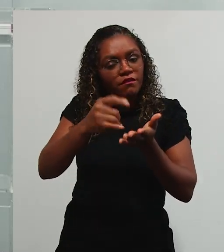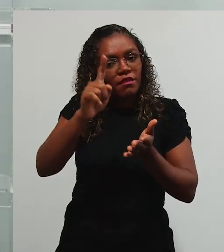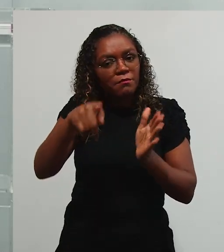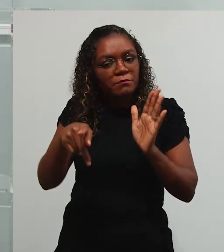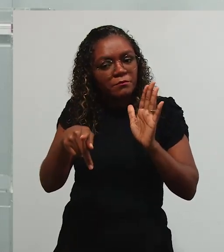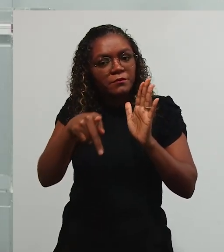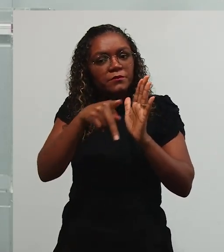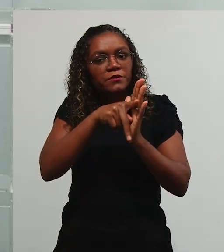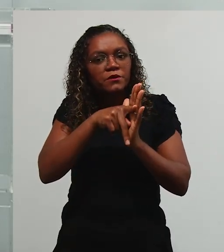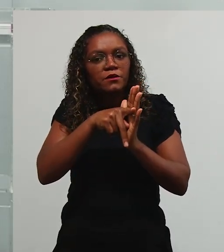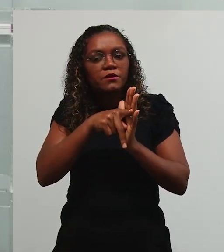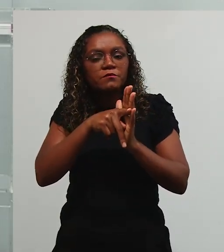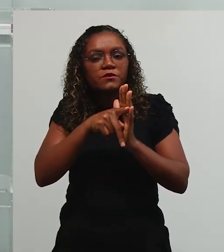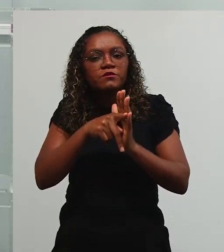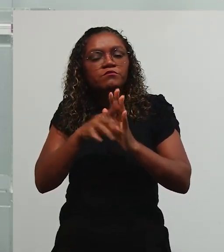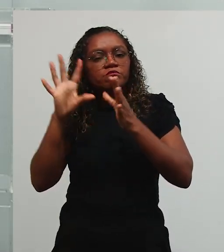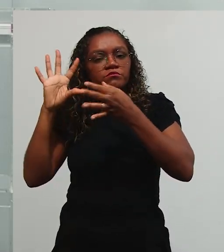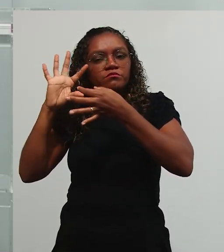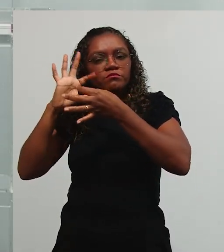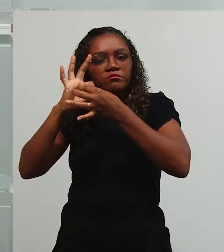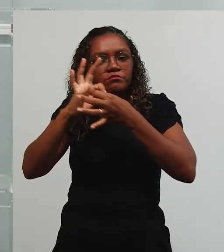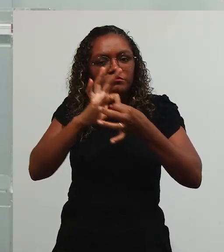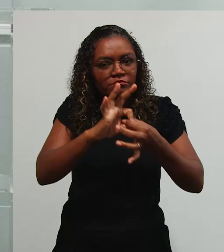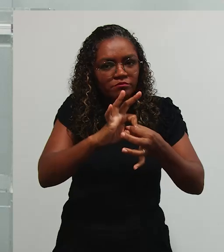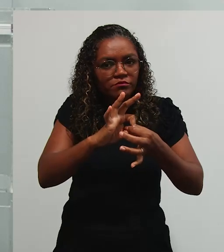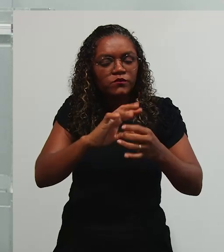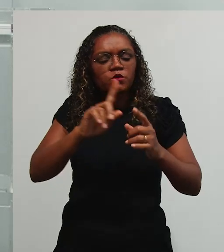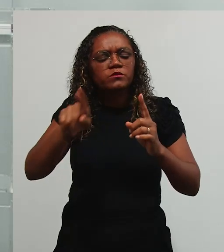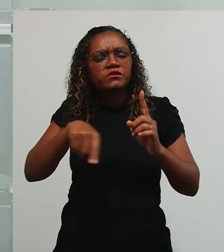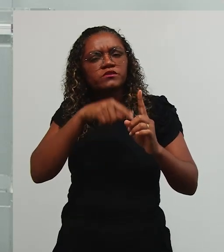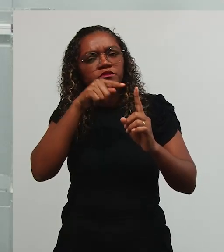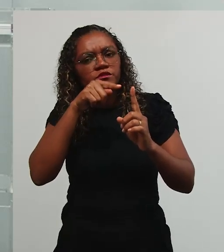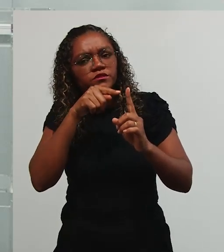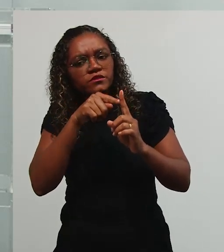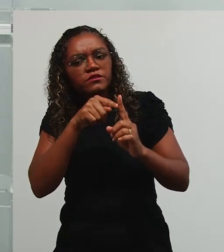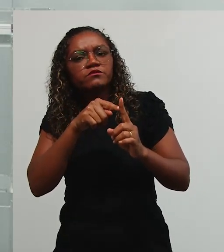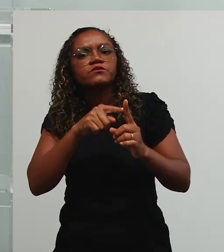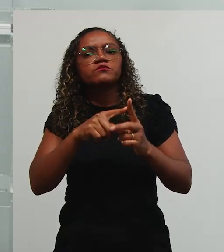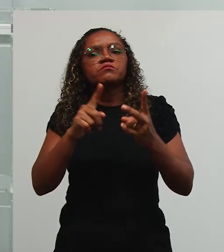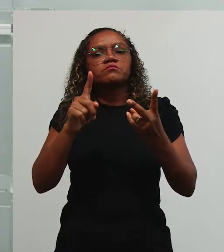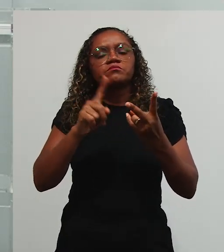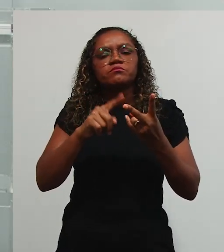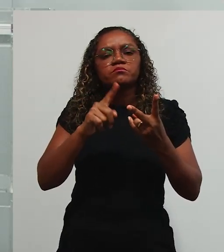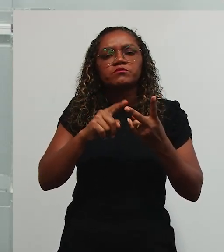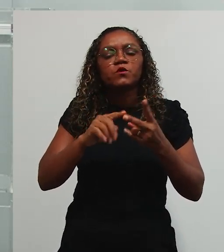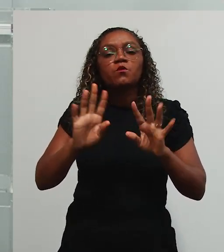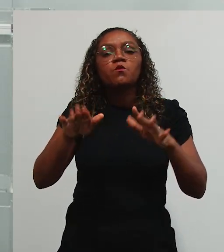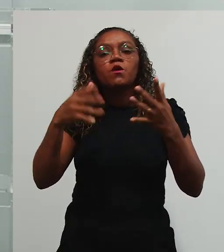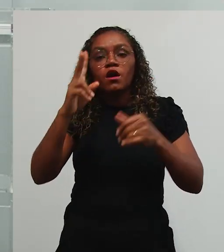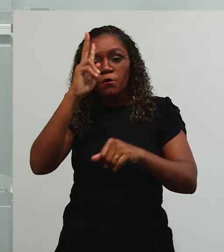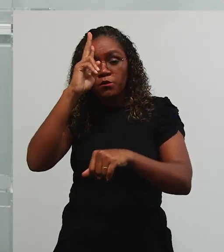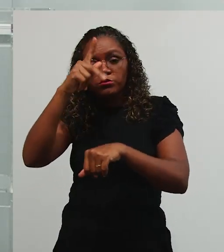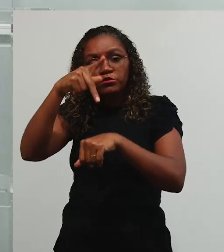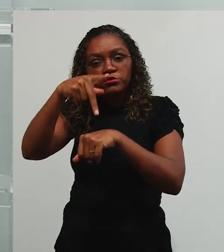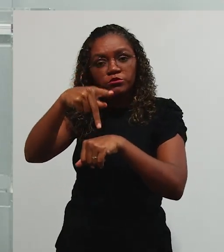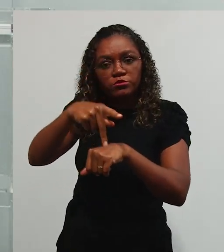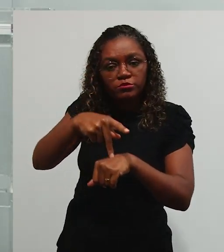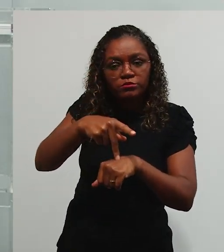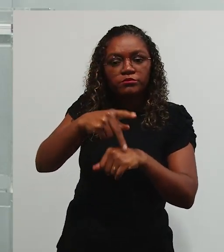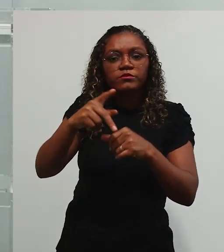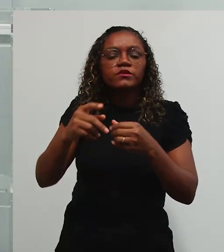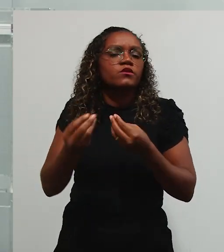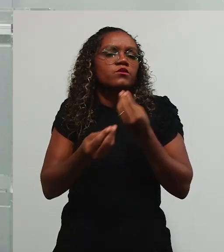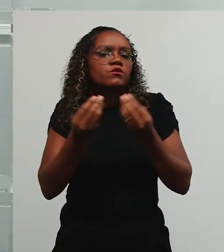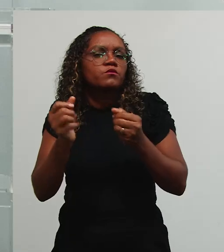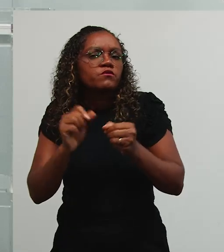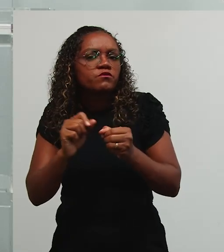fazer essa contextualização do trabalho. Qual que é o objetivo do trabalho, né? Qual que é a sua inspiração teórica, como que você